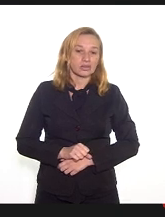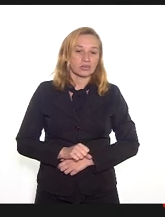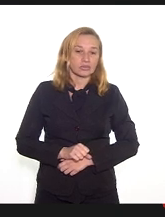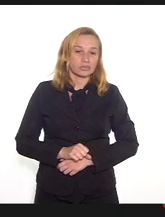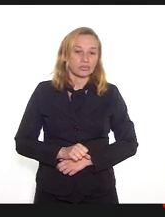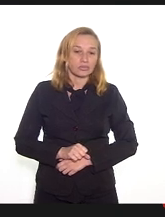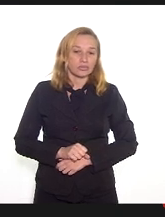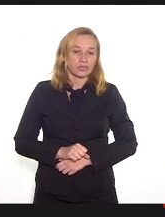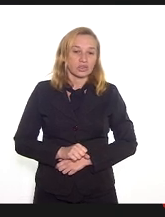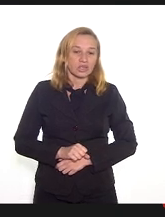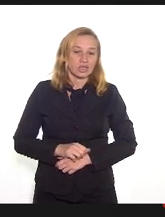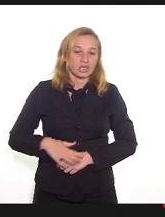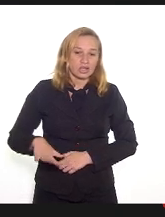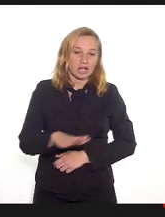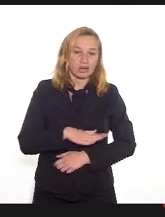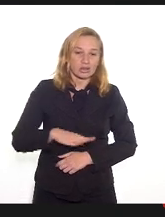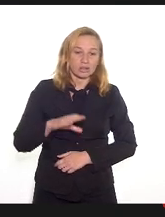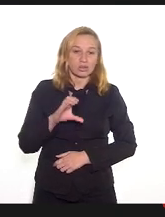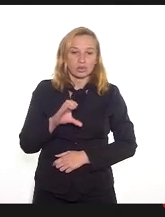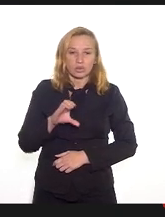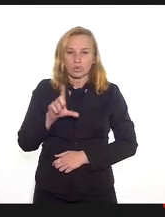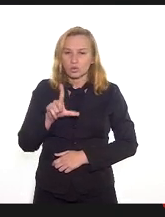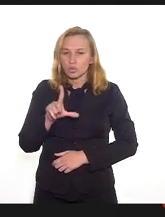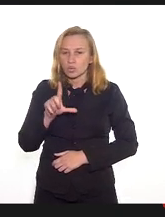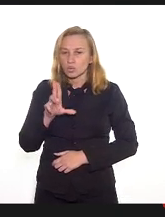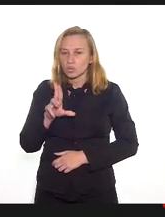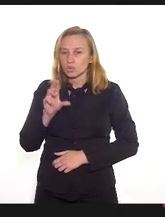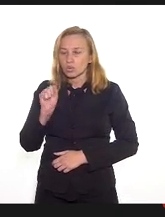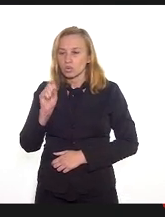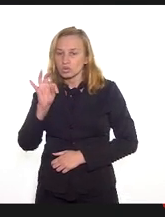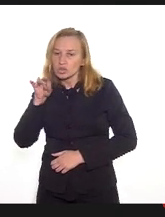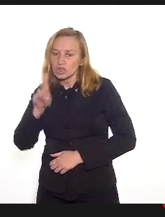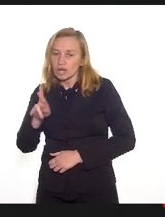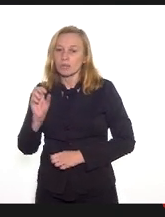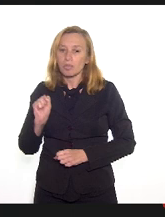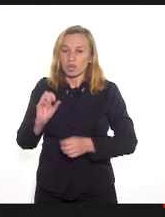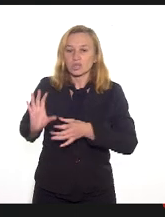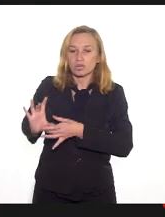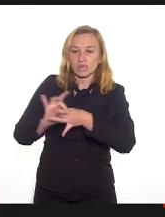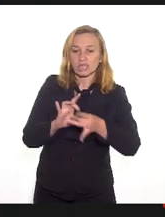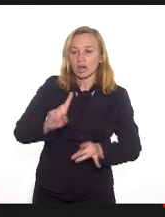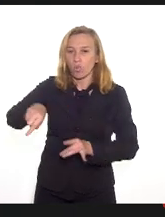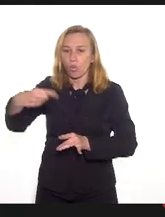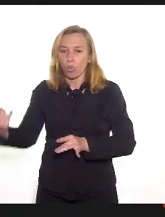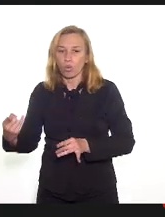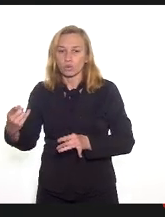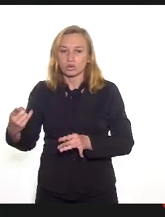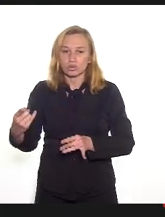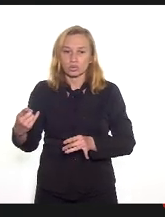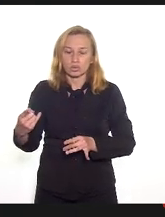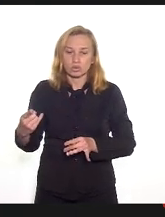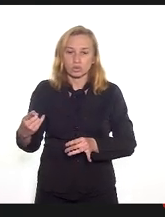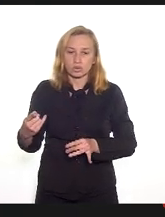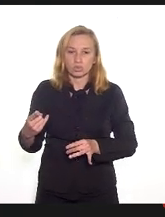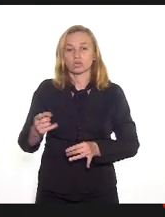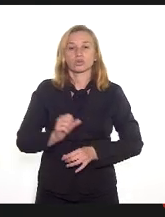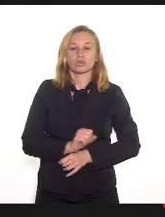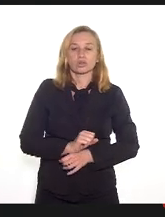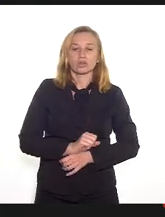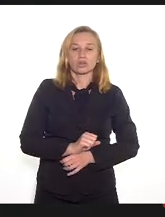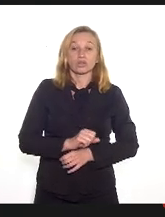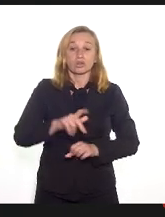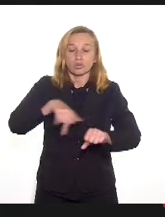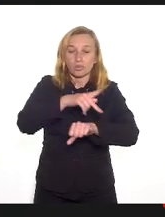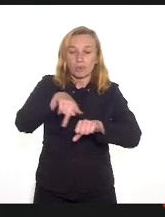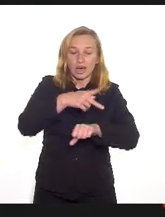E esse ambiente todo do cluster, ele pode se conectar, né, com outros clusters estabelecidos no